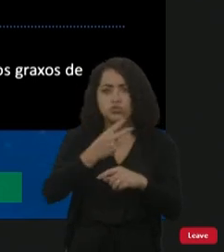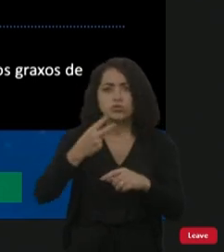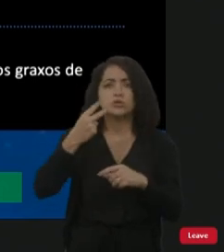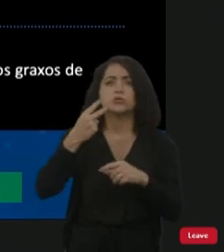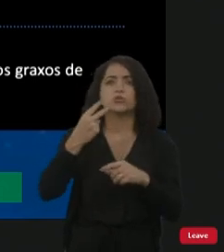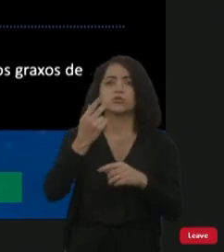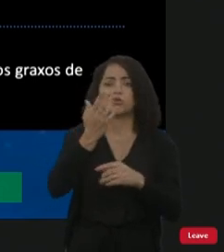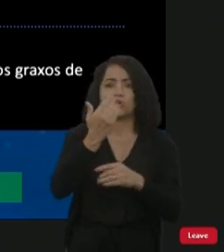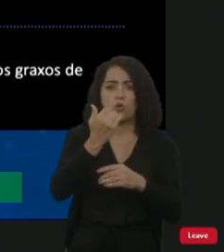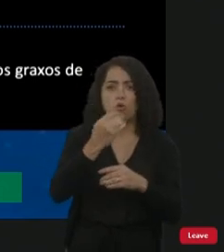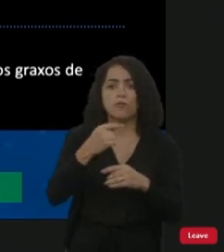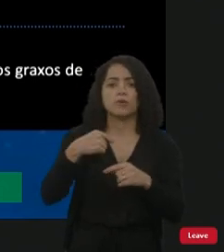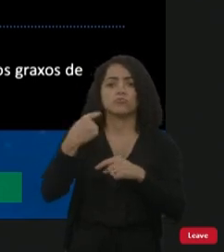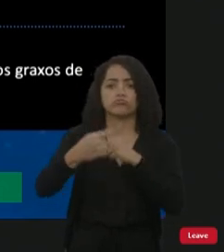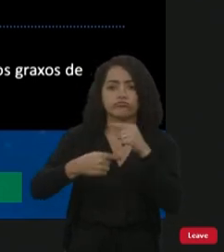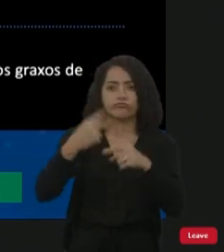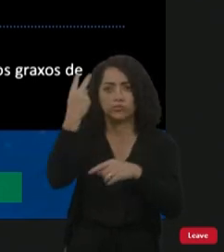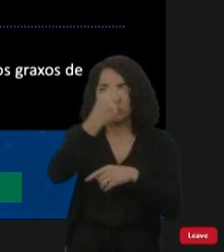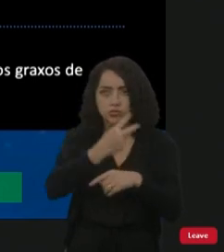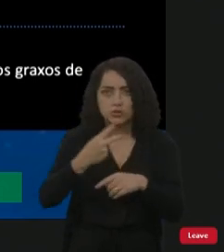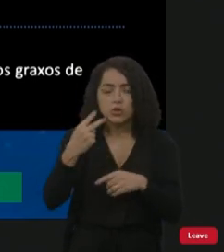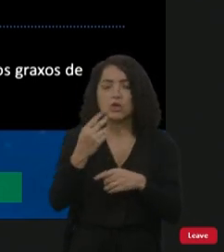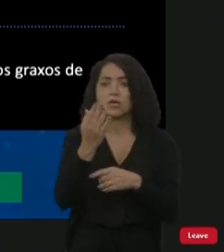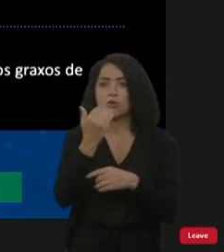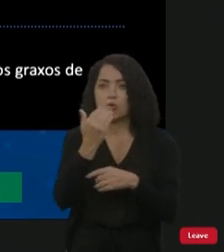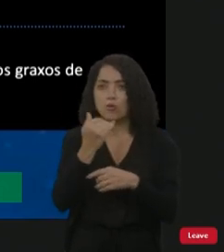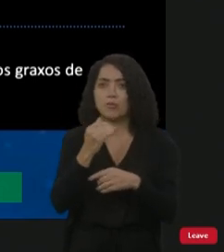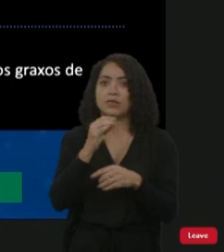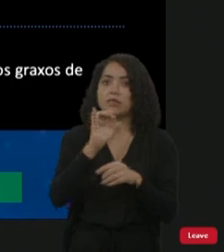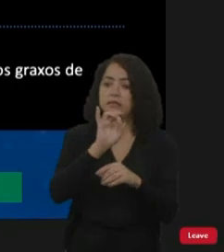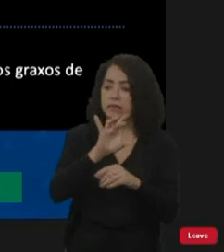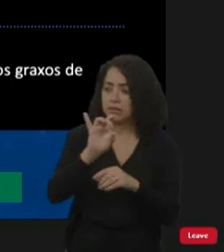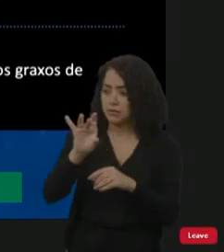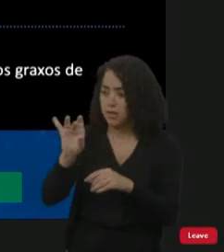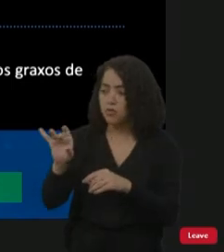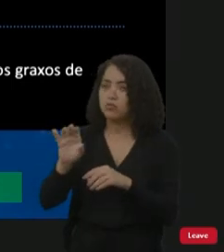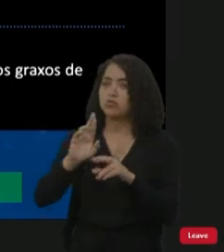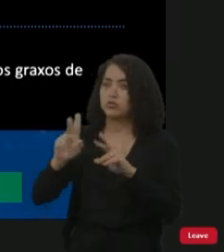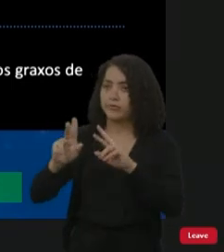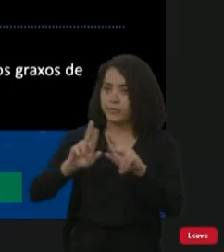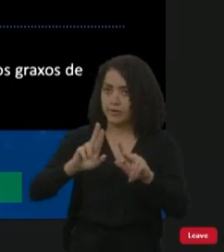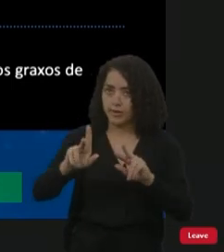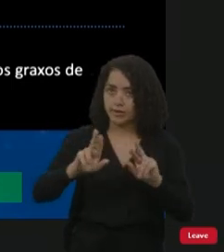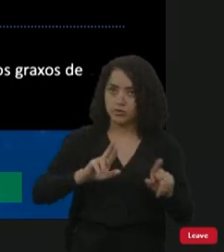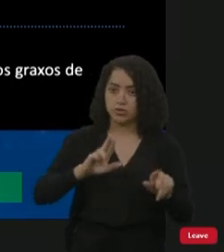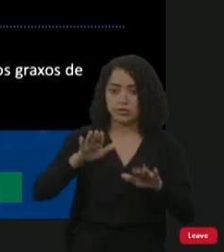a depender da tolerância individual de cada paciente, tá? Então, a gente